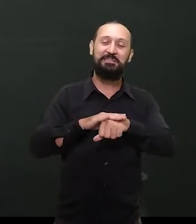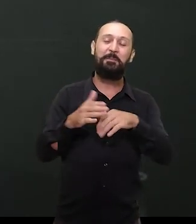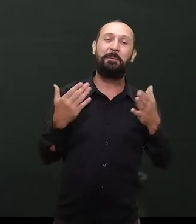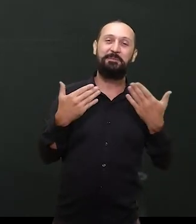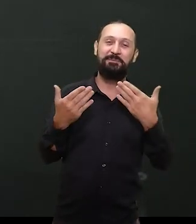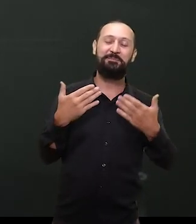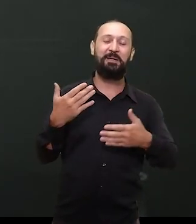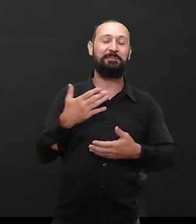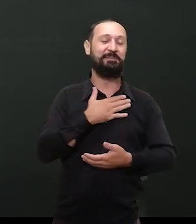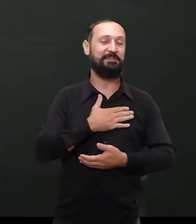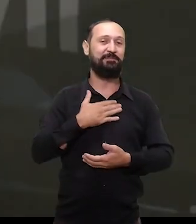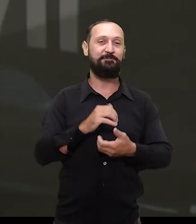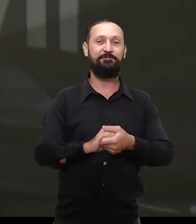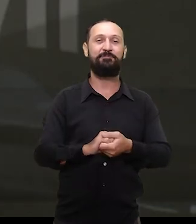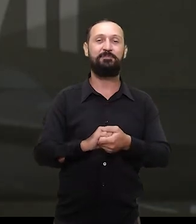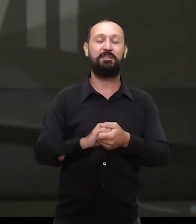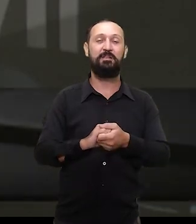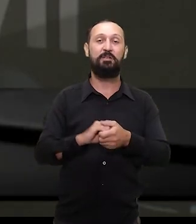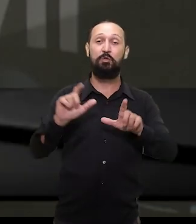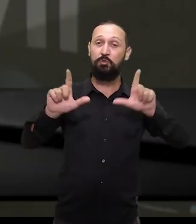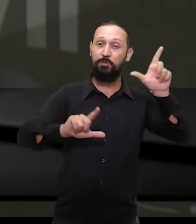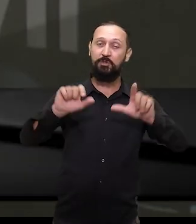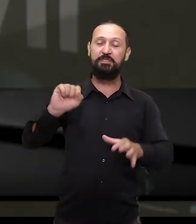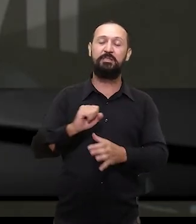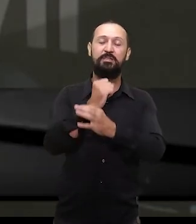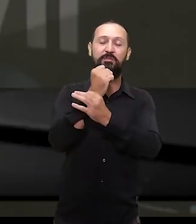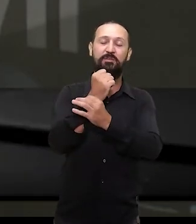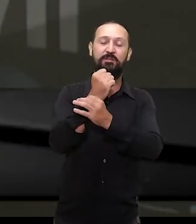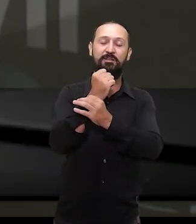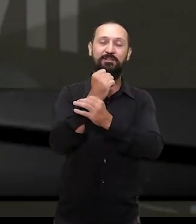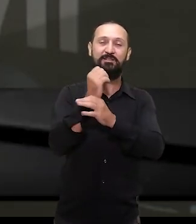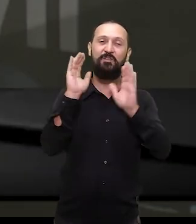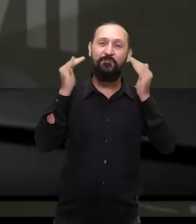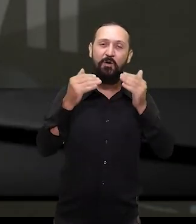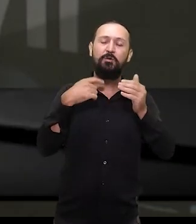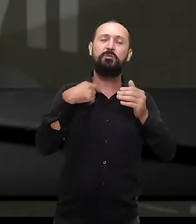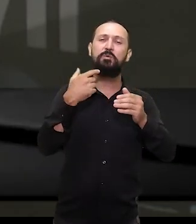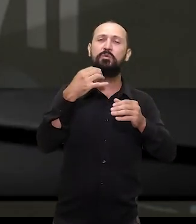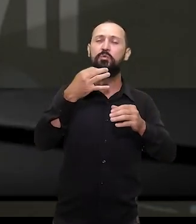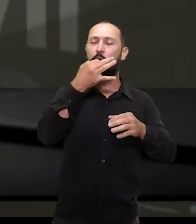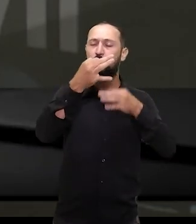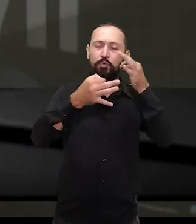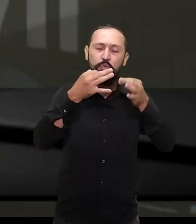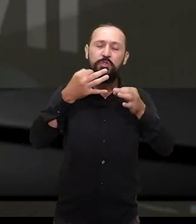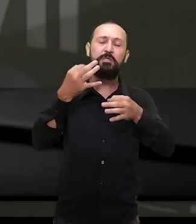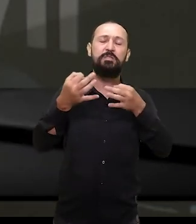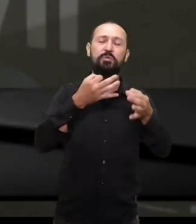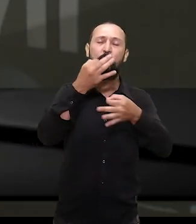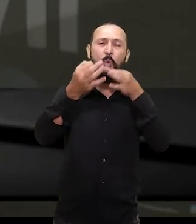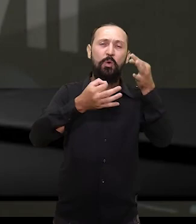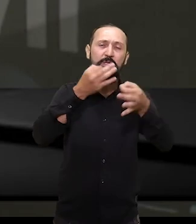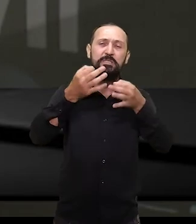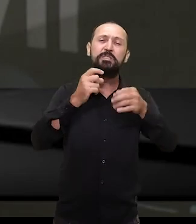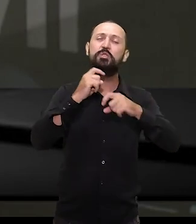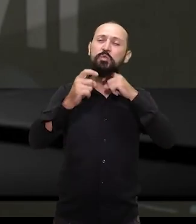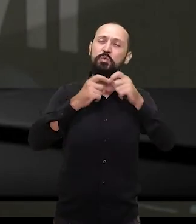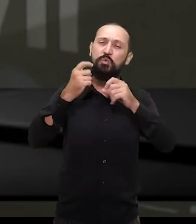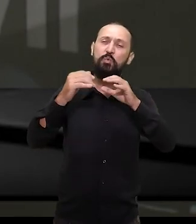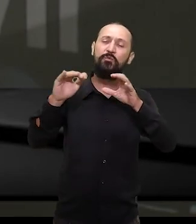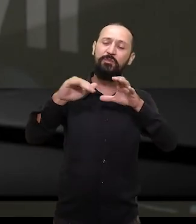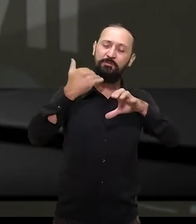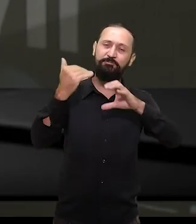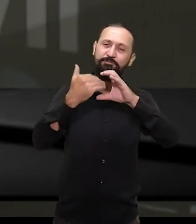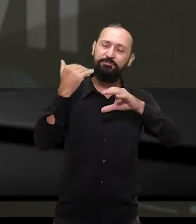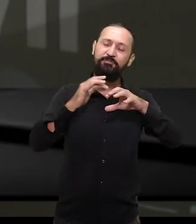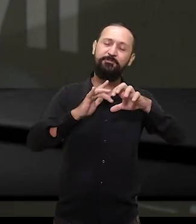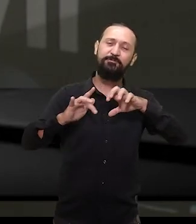conversa em bate-papo bem agradável e o segurança em Pauta vai ficando por aqui mande seus comentários suas dúvidas sugestões por meio